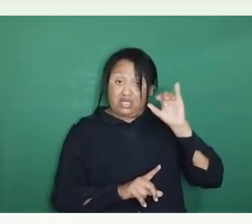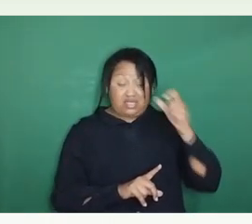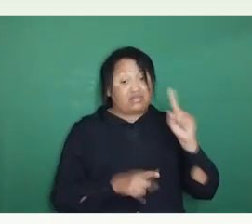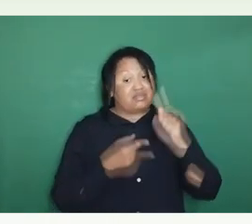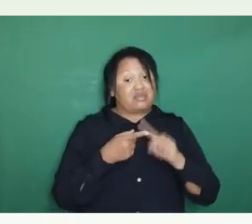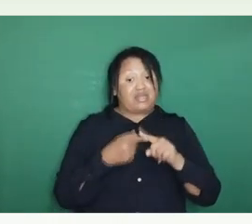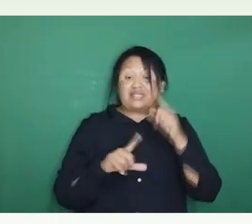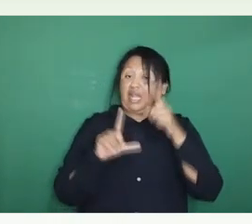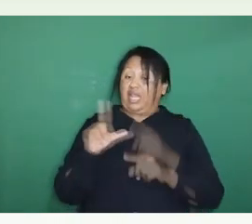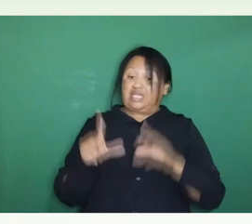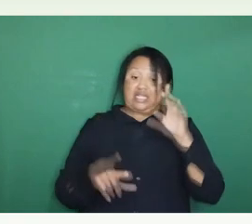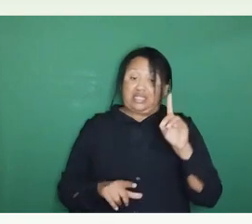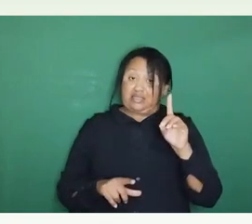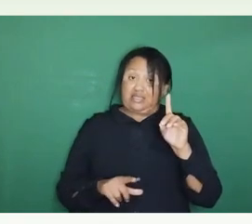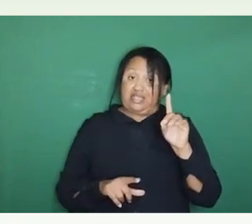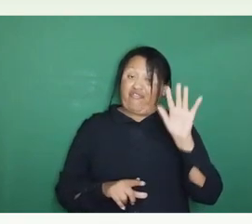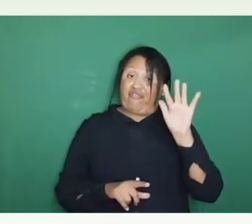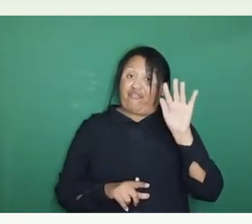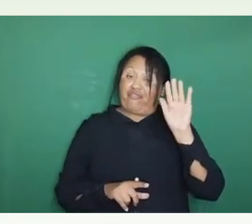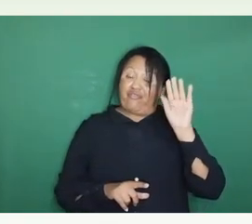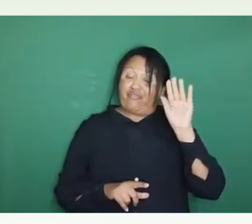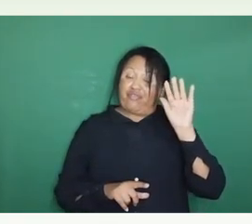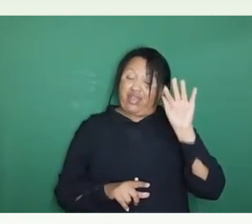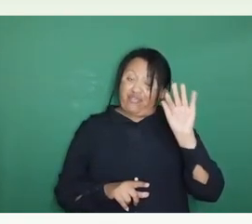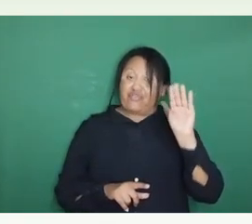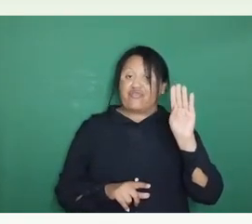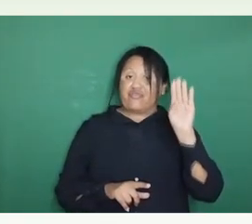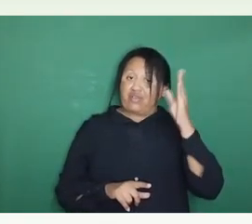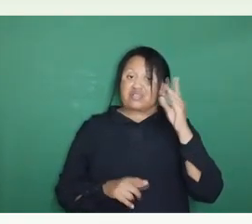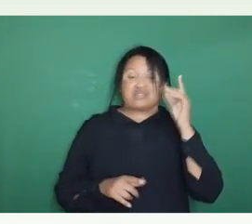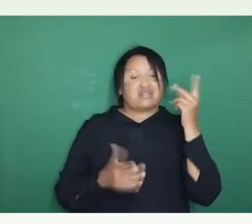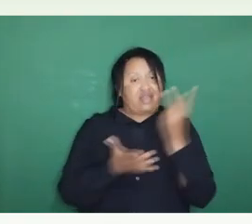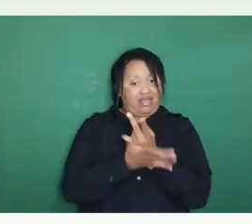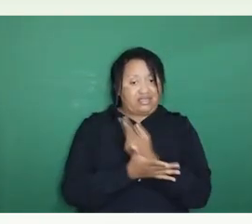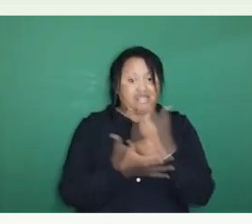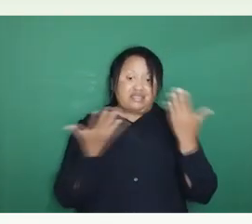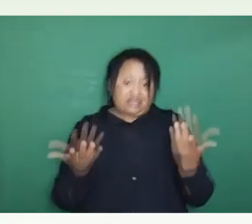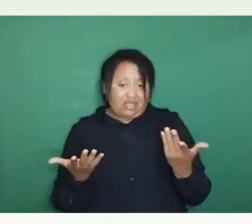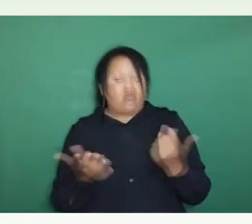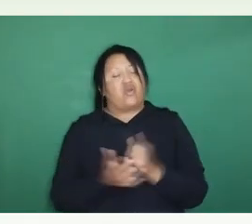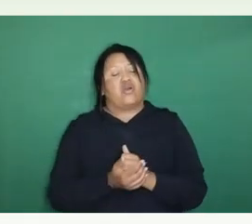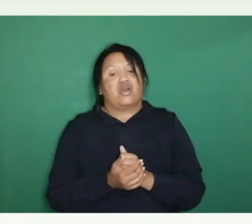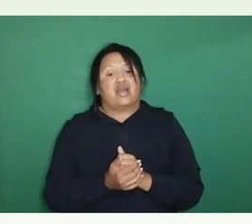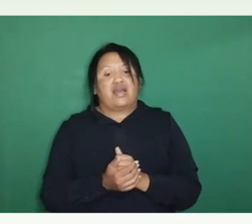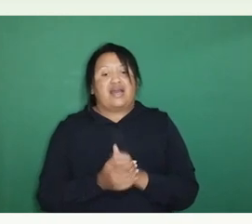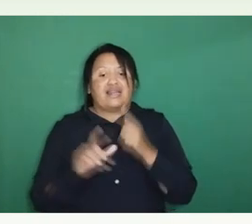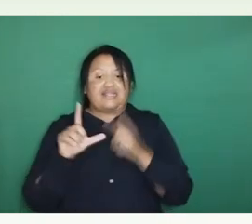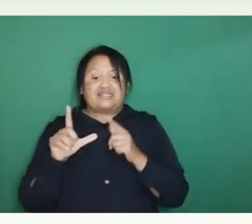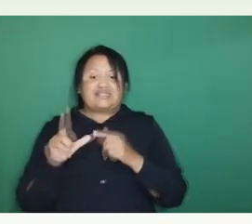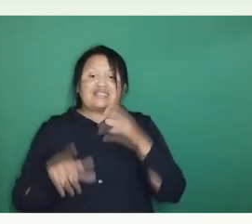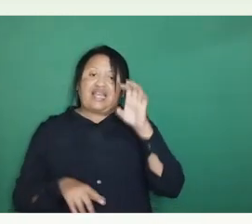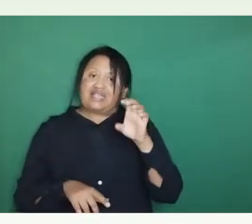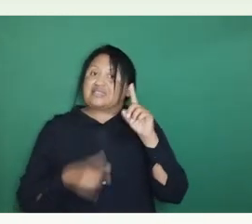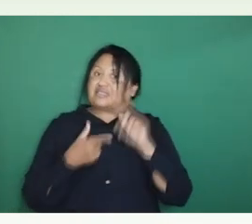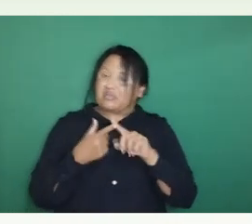Então também não é letra de calefação e a alternativa é que é fração a gente já